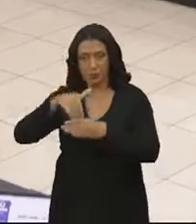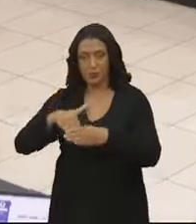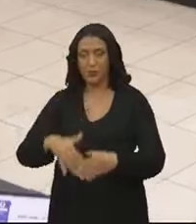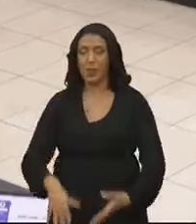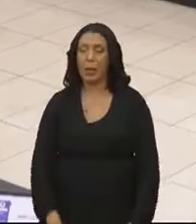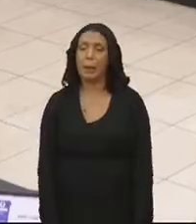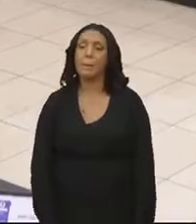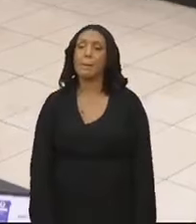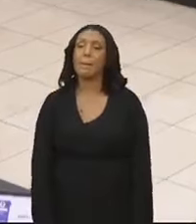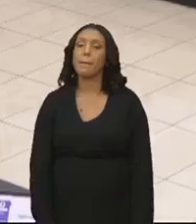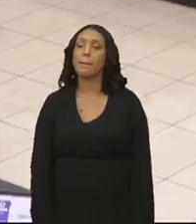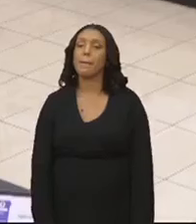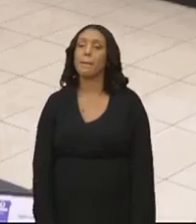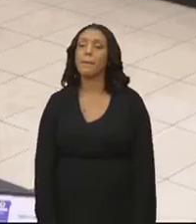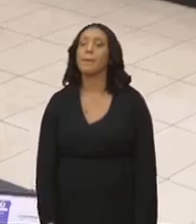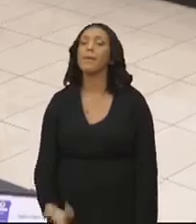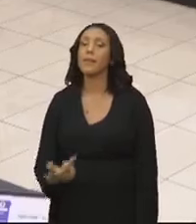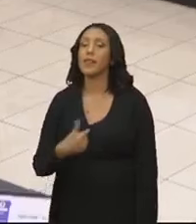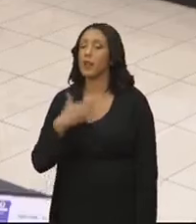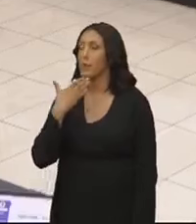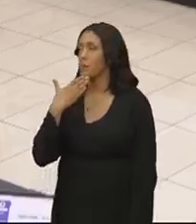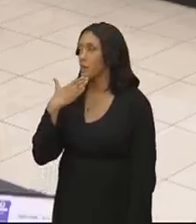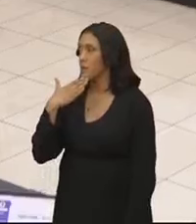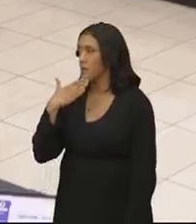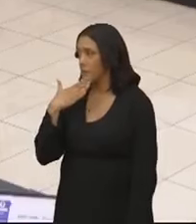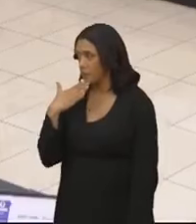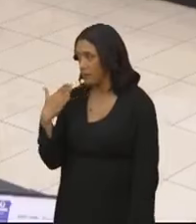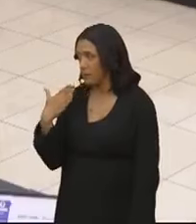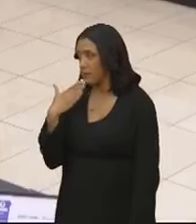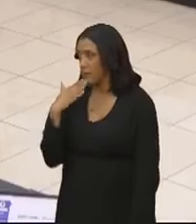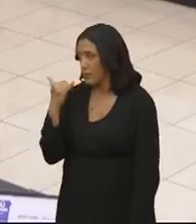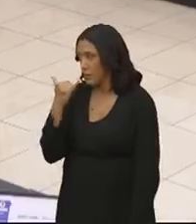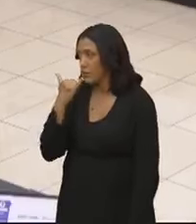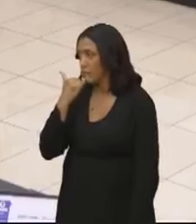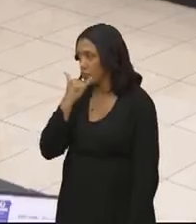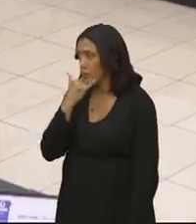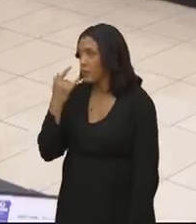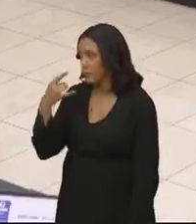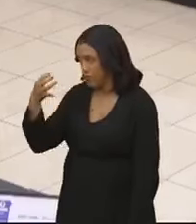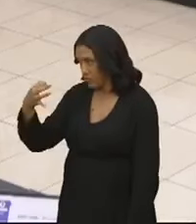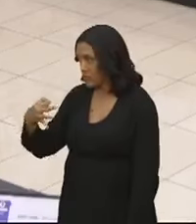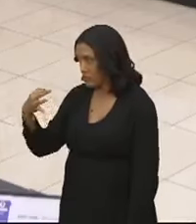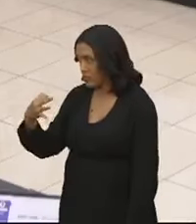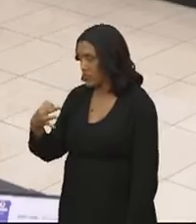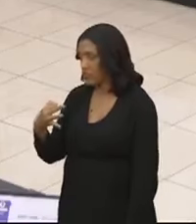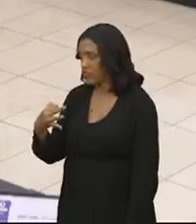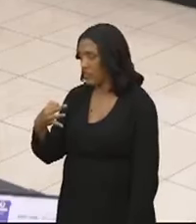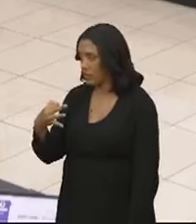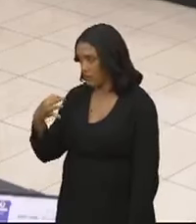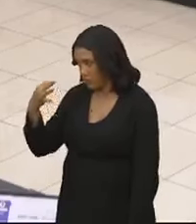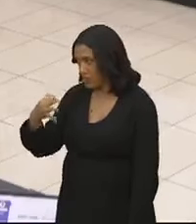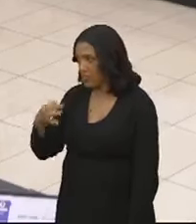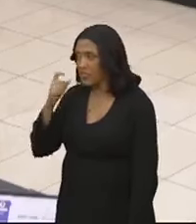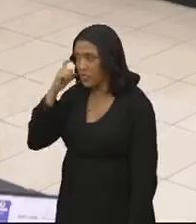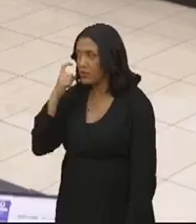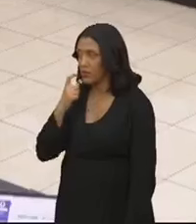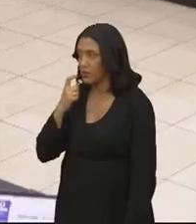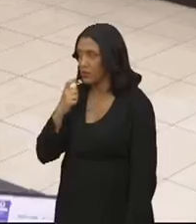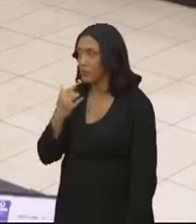Senhor presidente, só corrigindo aqui, pedir desculpa ao vereador Gabriel, que eu vi que ele votou contrário, ele votou corretamente de acordo com o que ele